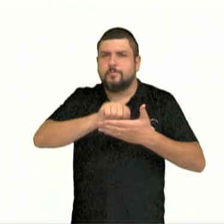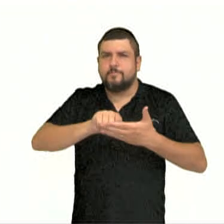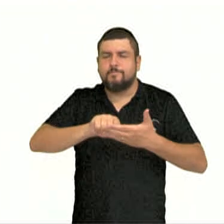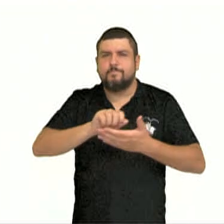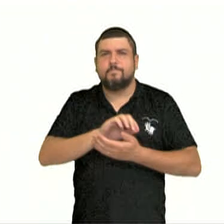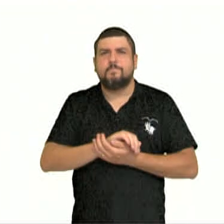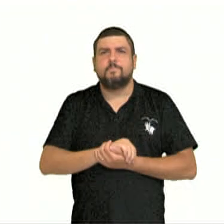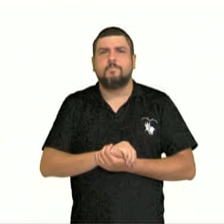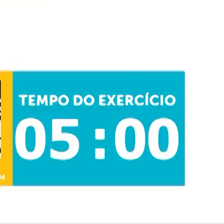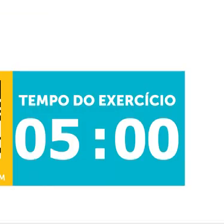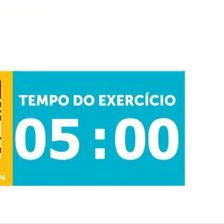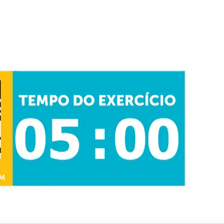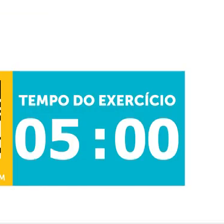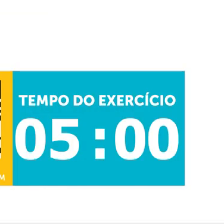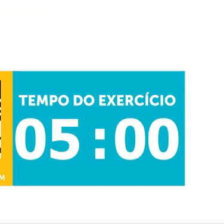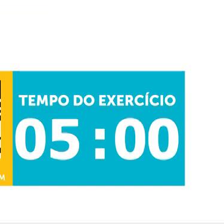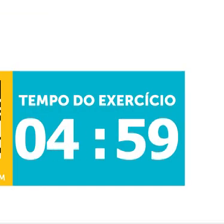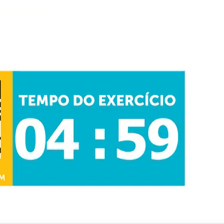vocês fazerem.